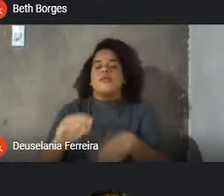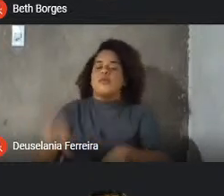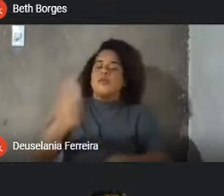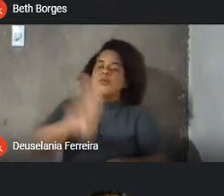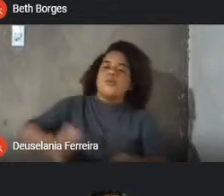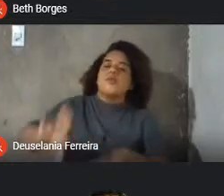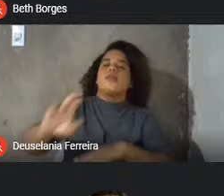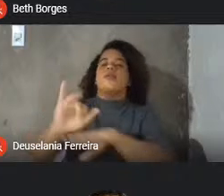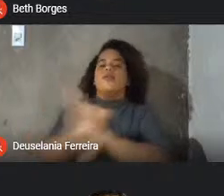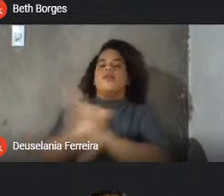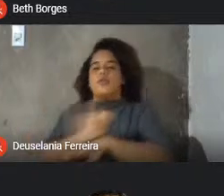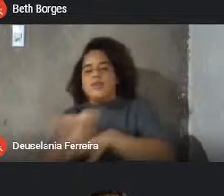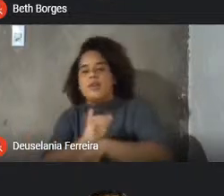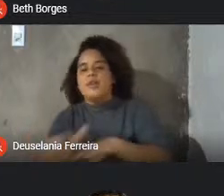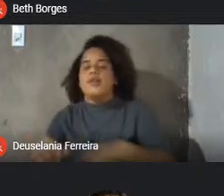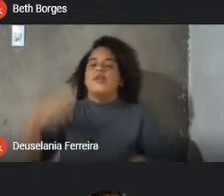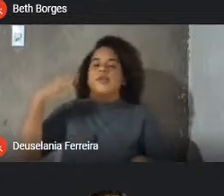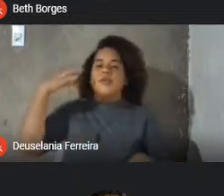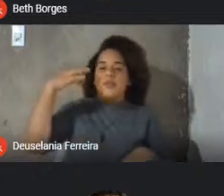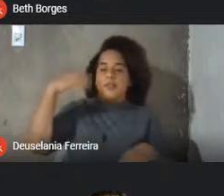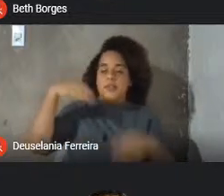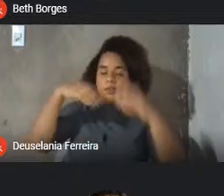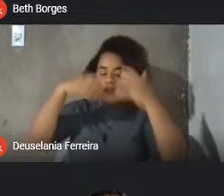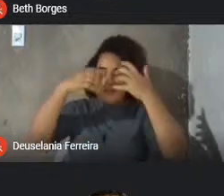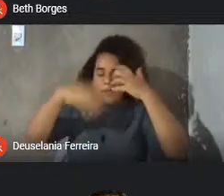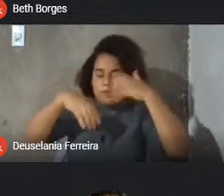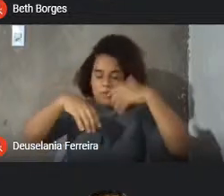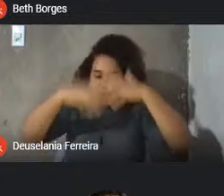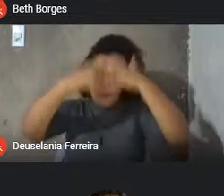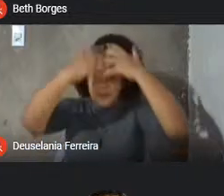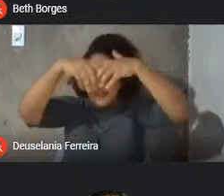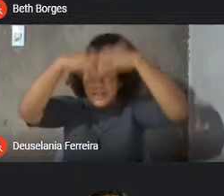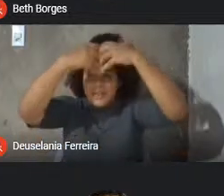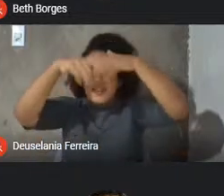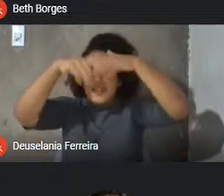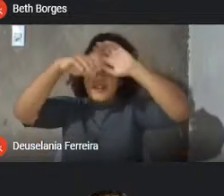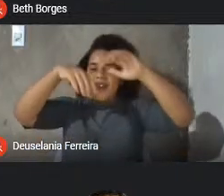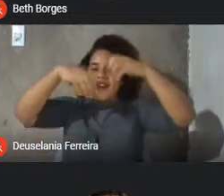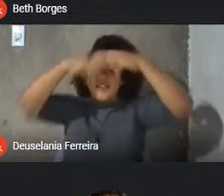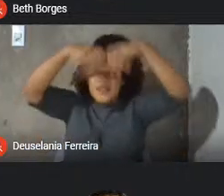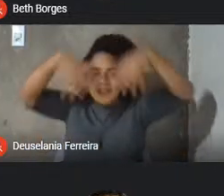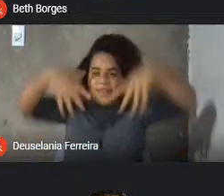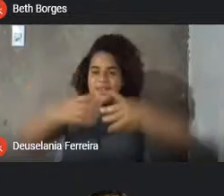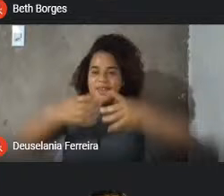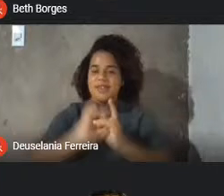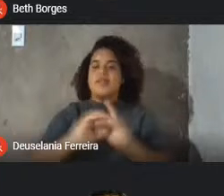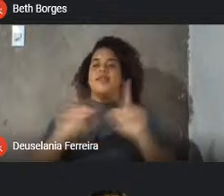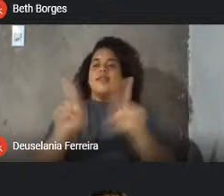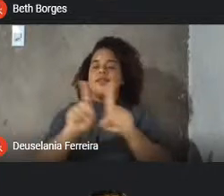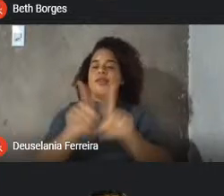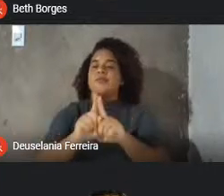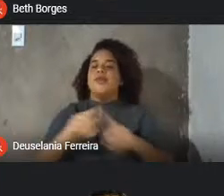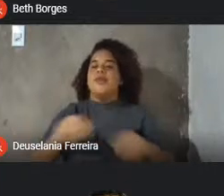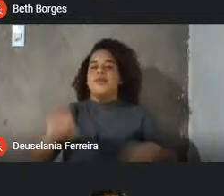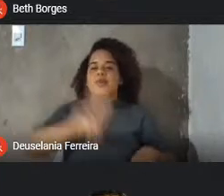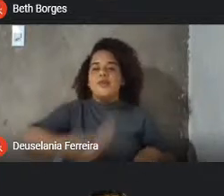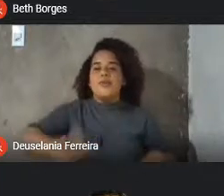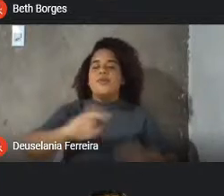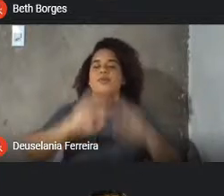cognitivo comportamental, psicodrama de Moreno, gestalt terapia,